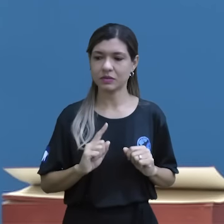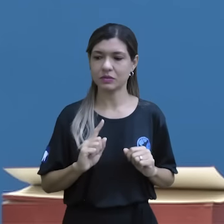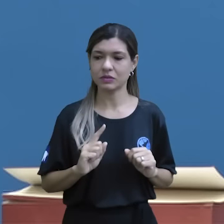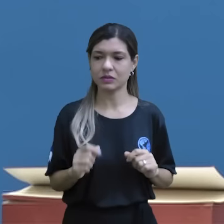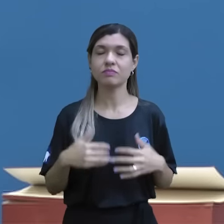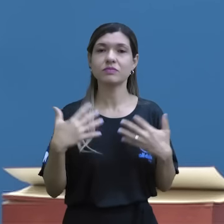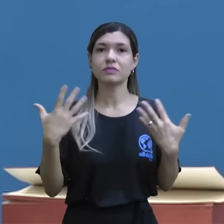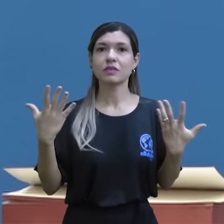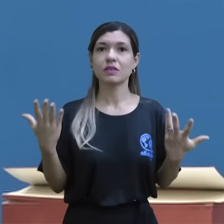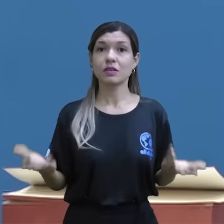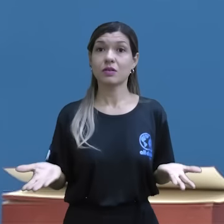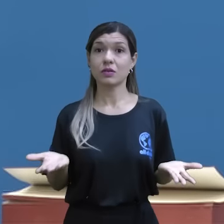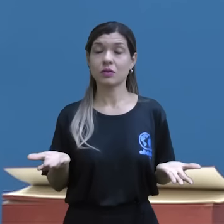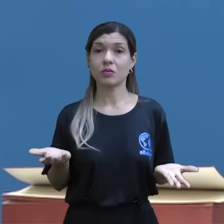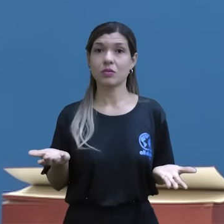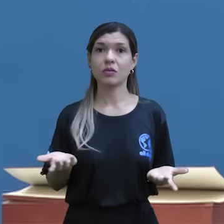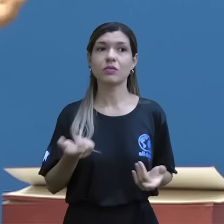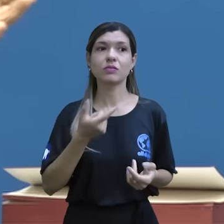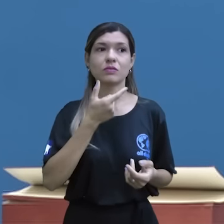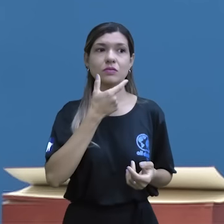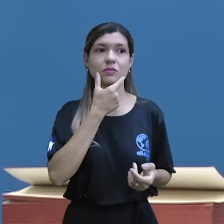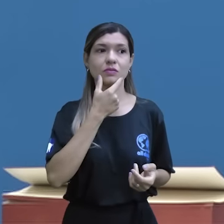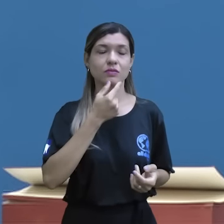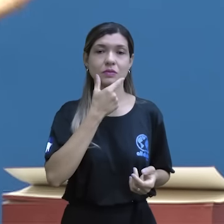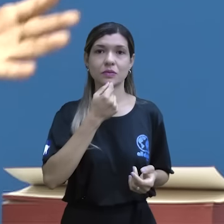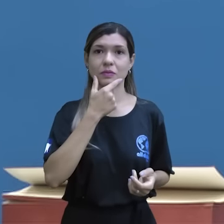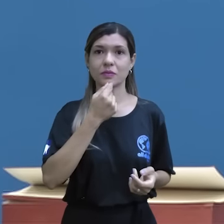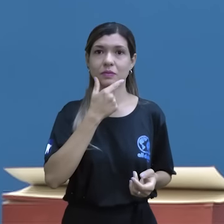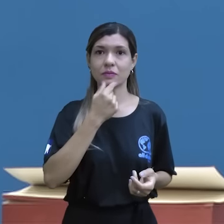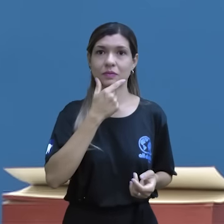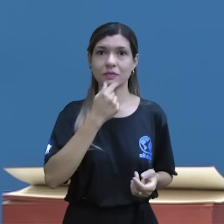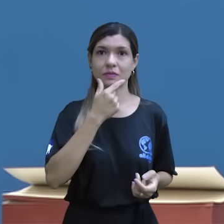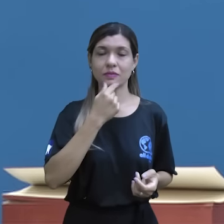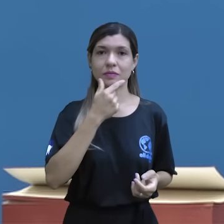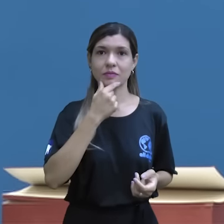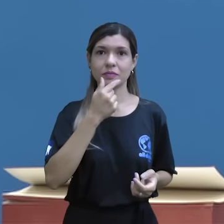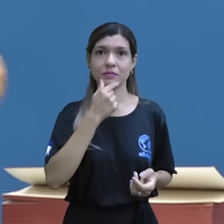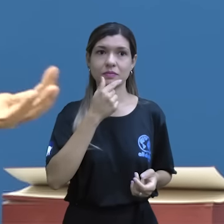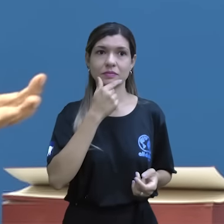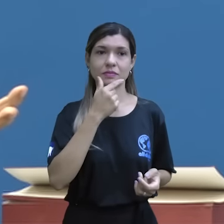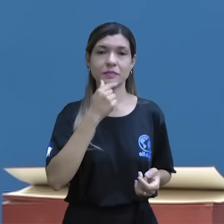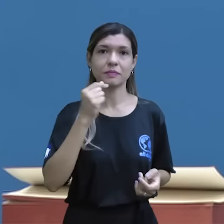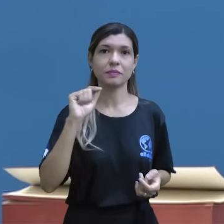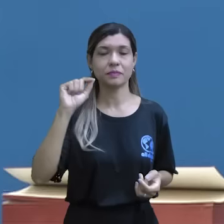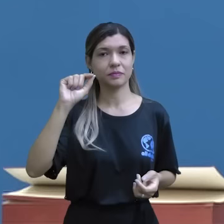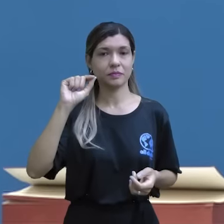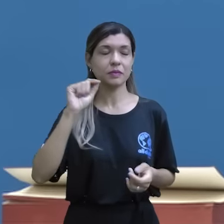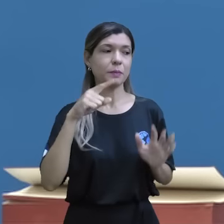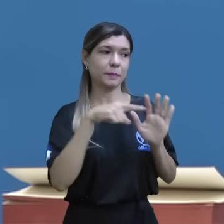também é atual e é incrível, né? Como isso está presente na obra,